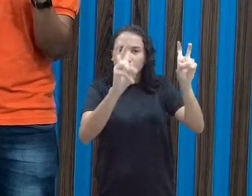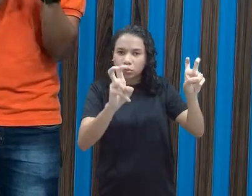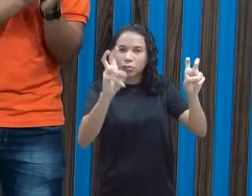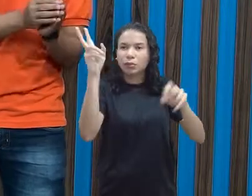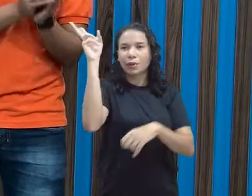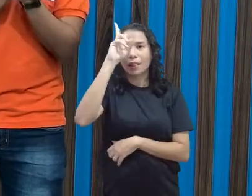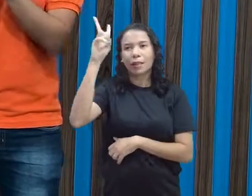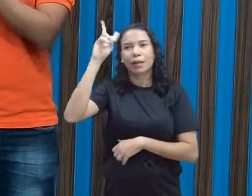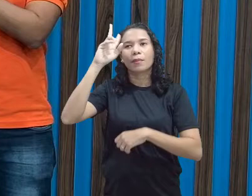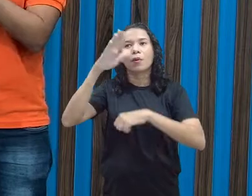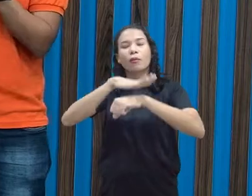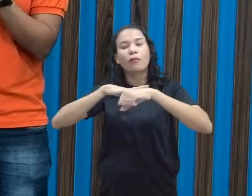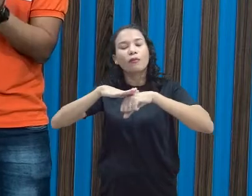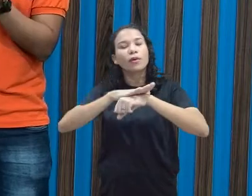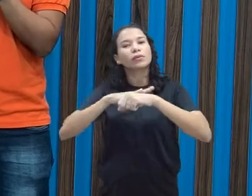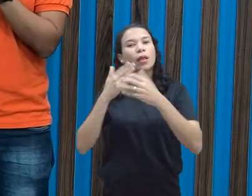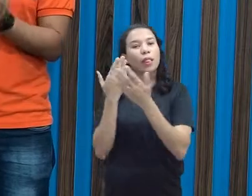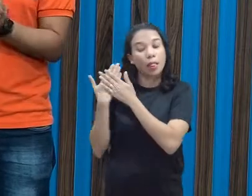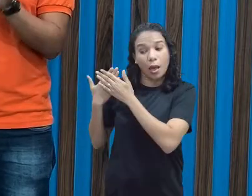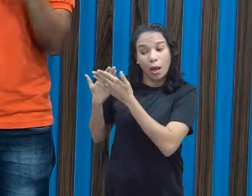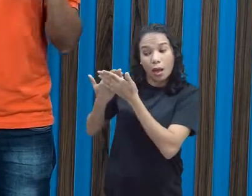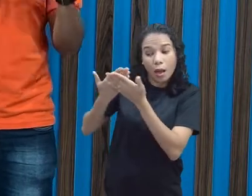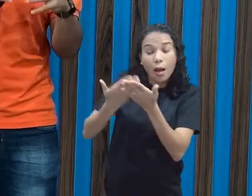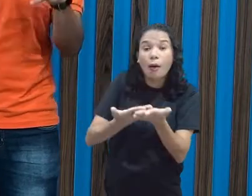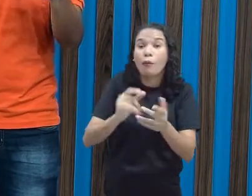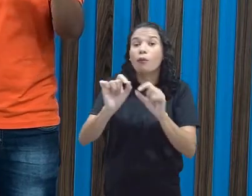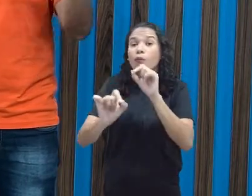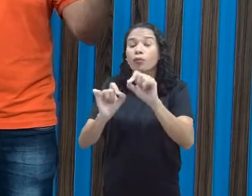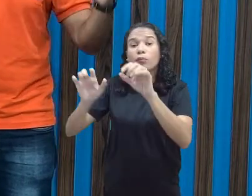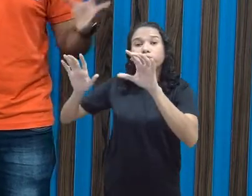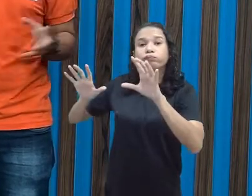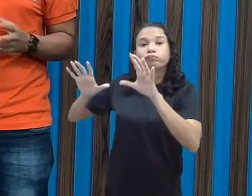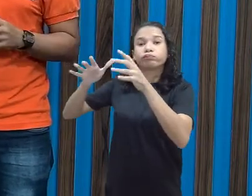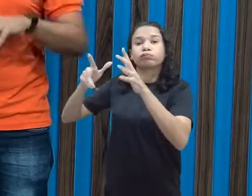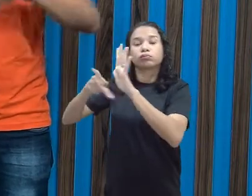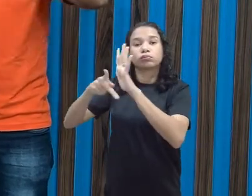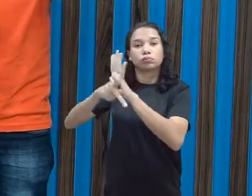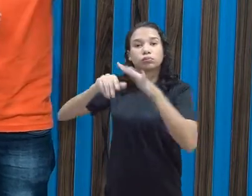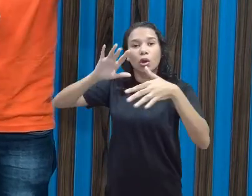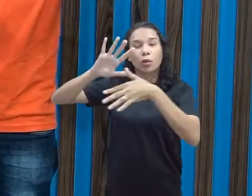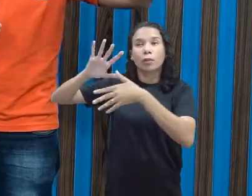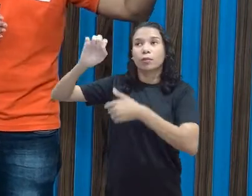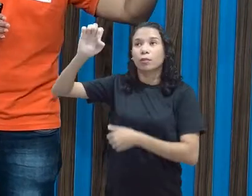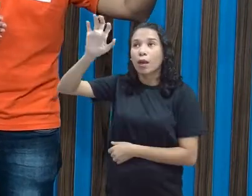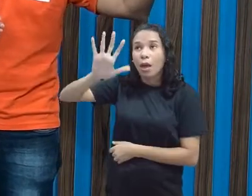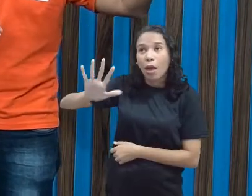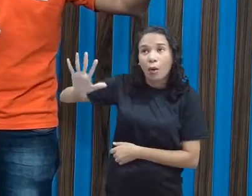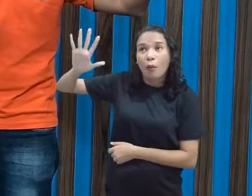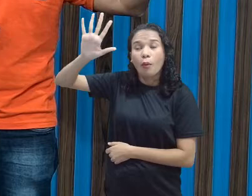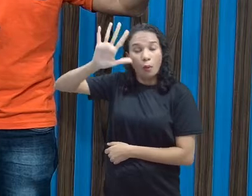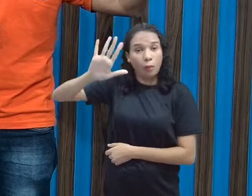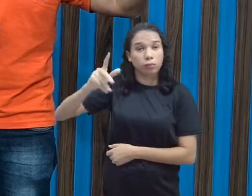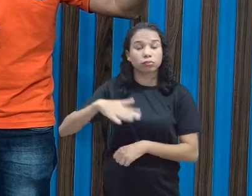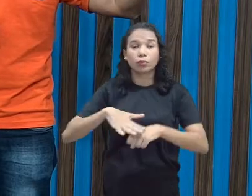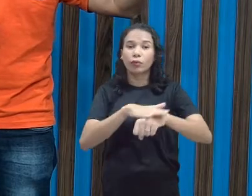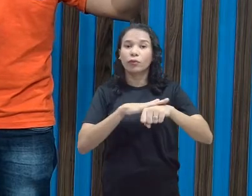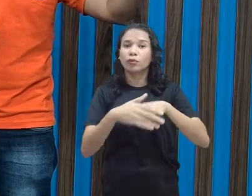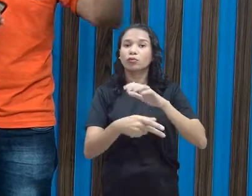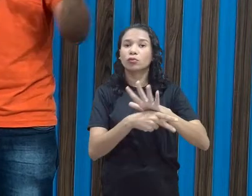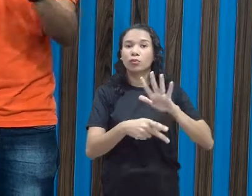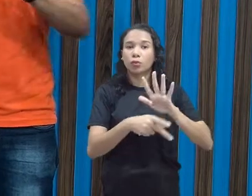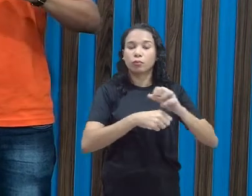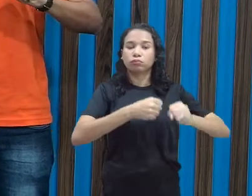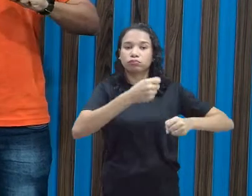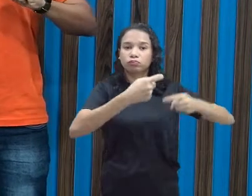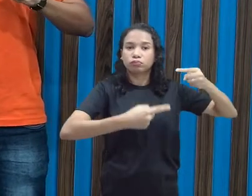gente está falando nas últimas aulas sobre o continente europeu, a gente falou de geopolítica, nas primeiras aulas do